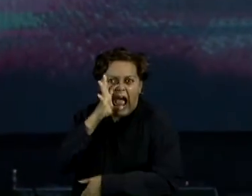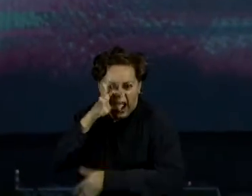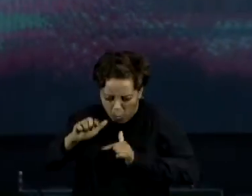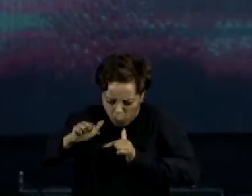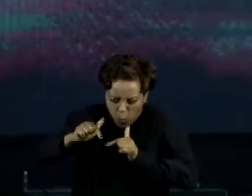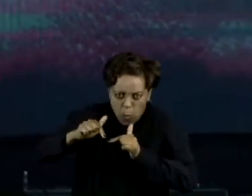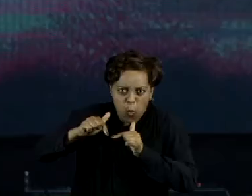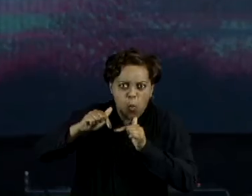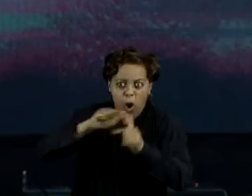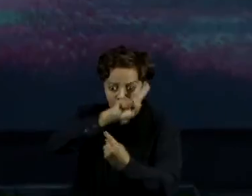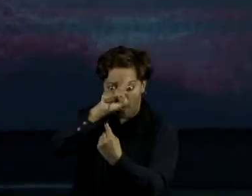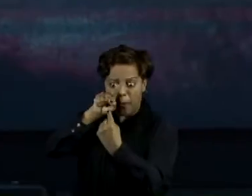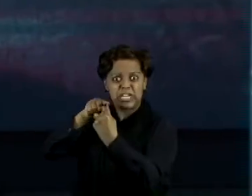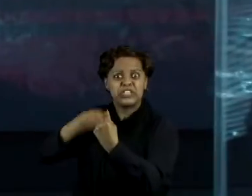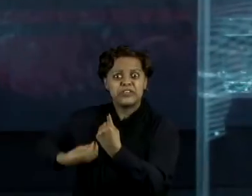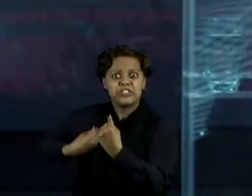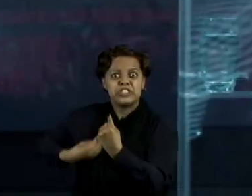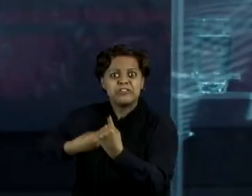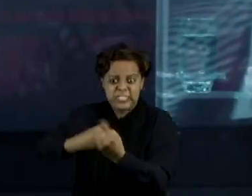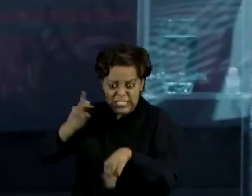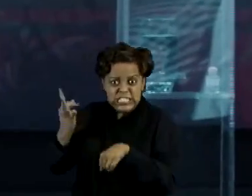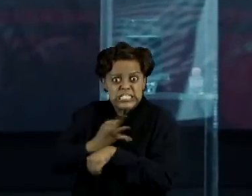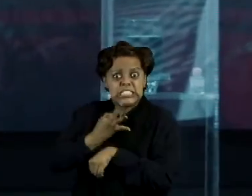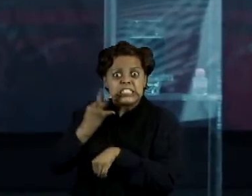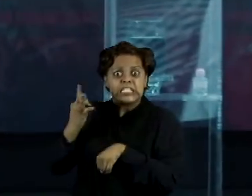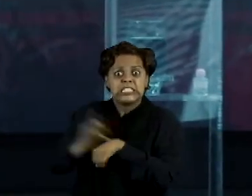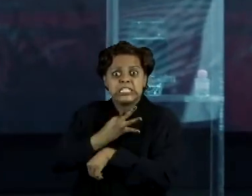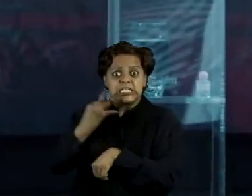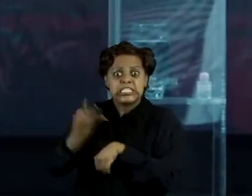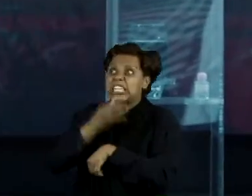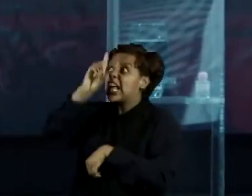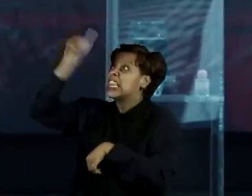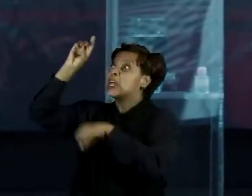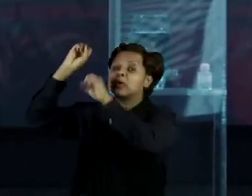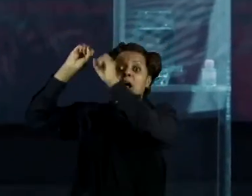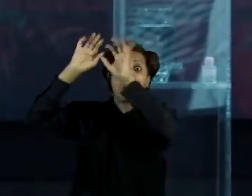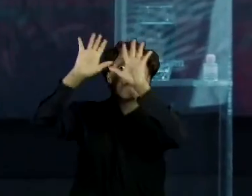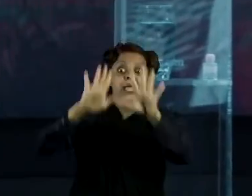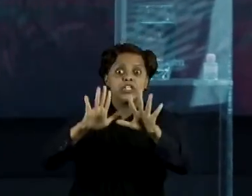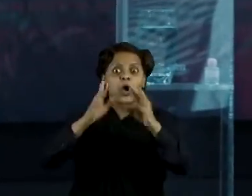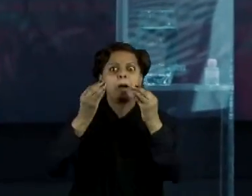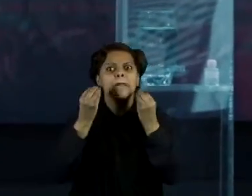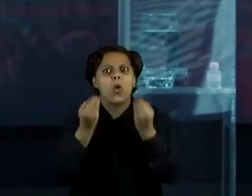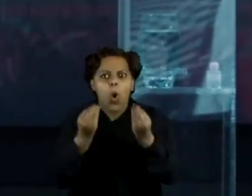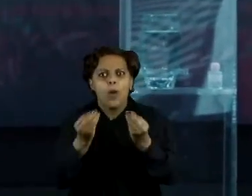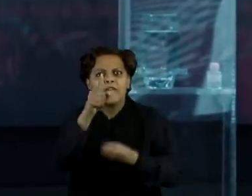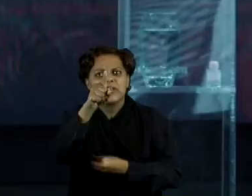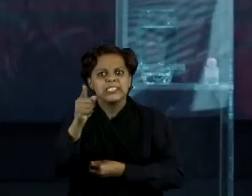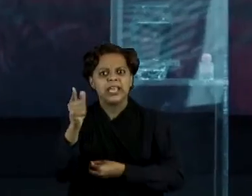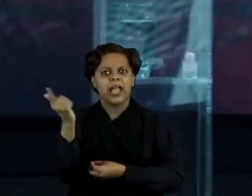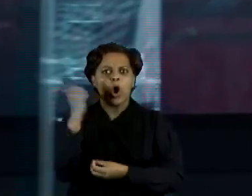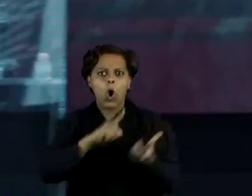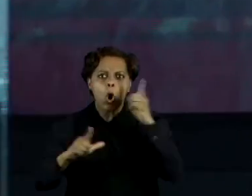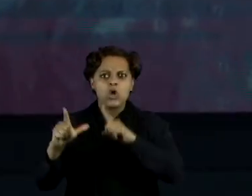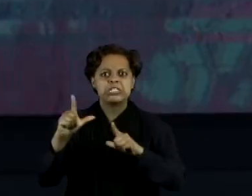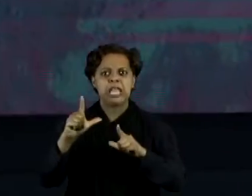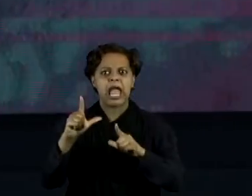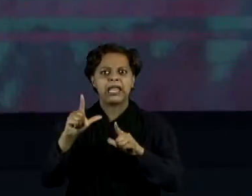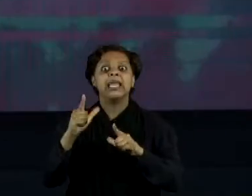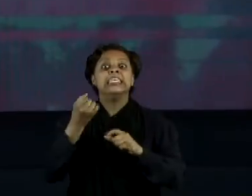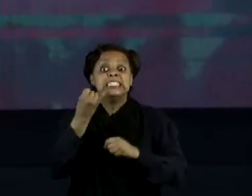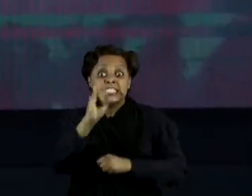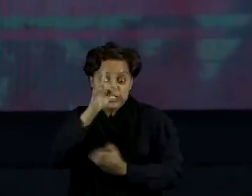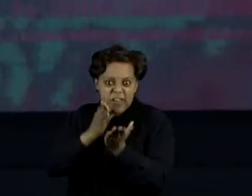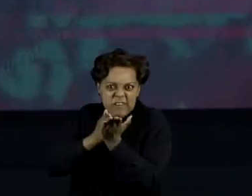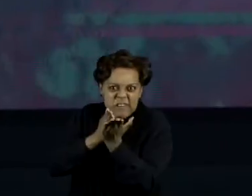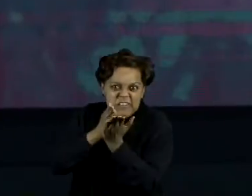Cumpra o propósito de Deus. Deus tem graça para a tua vida. Mas como é que você quer ser conhecido nessa vida? Como uma pessoa que foi até o fim ou